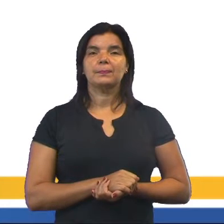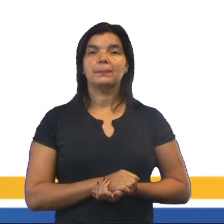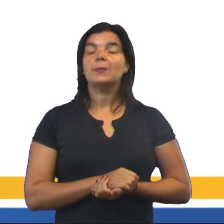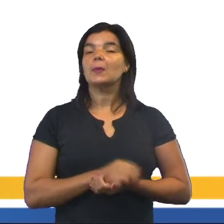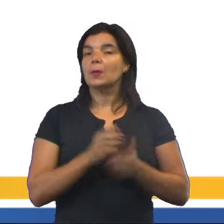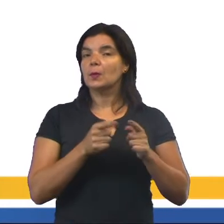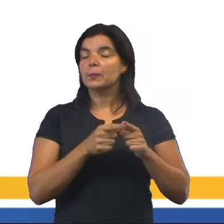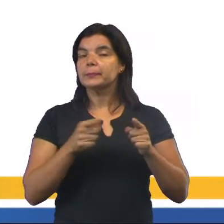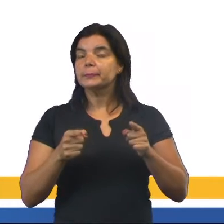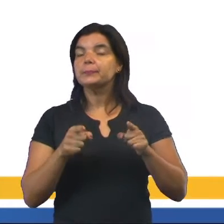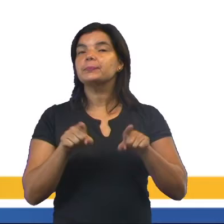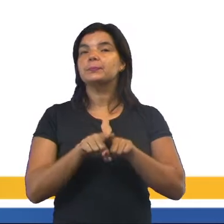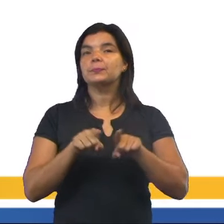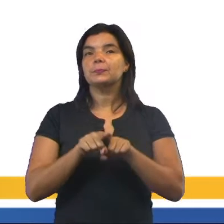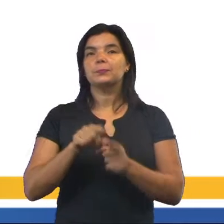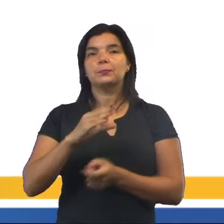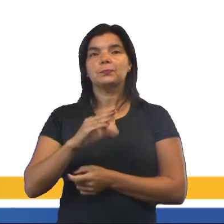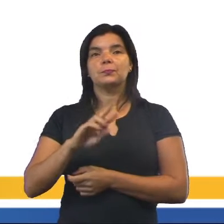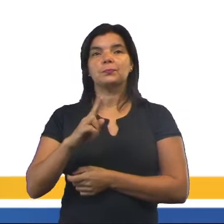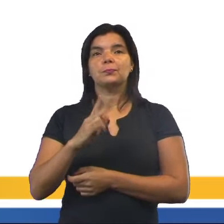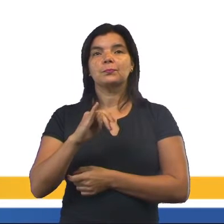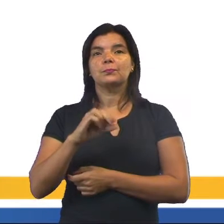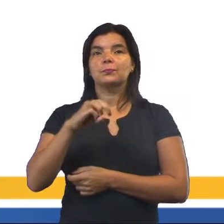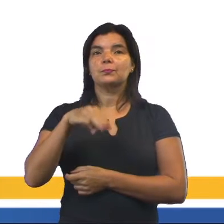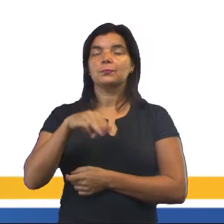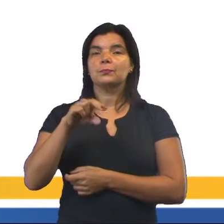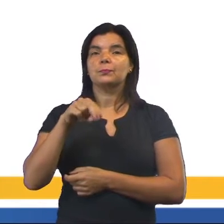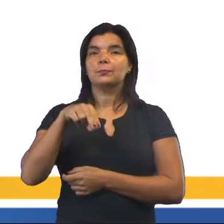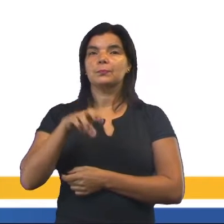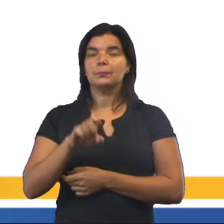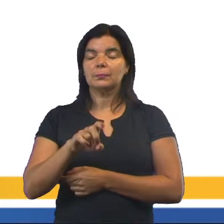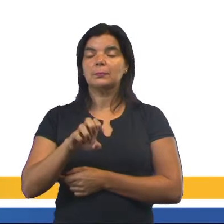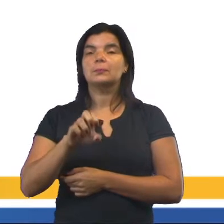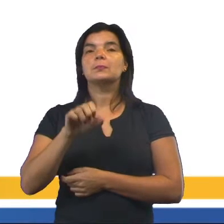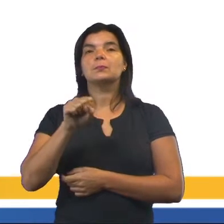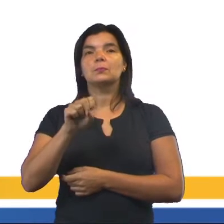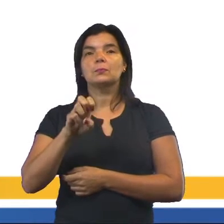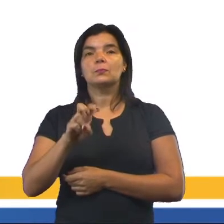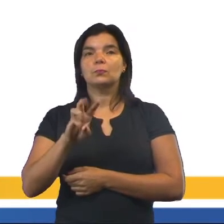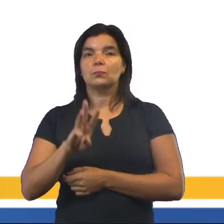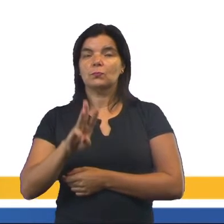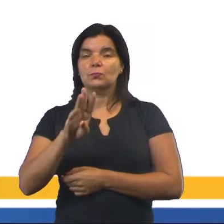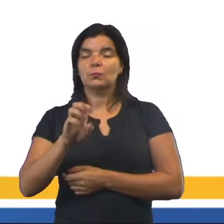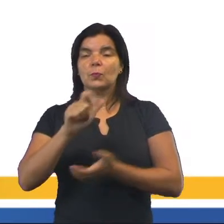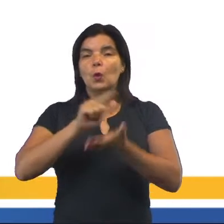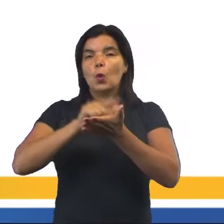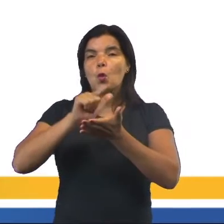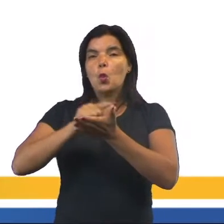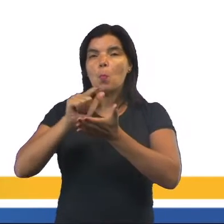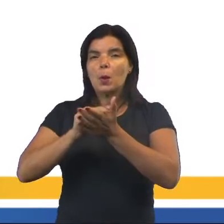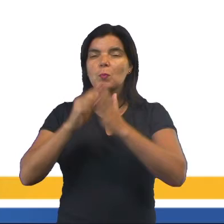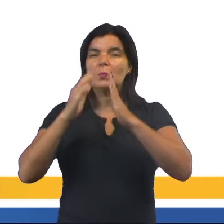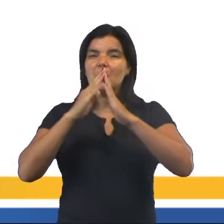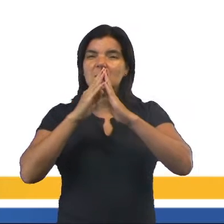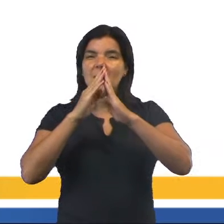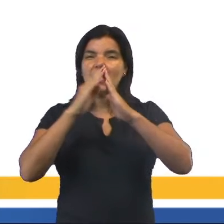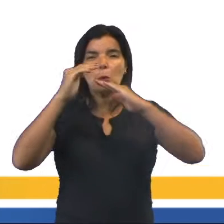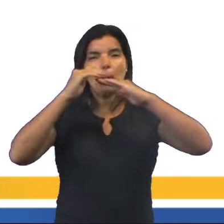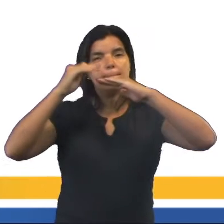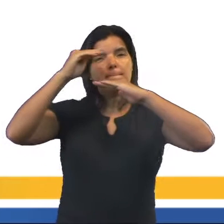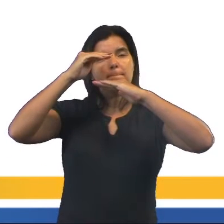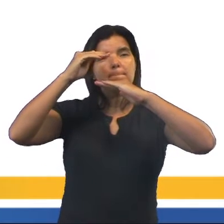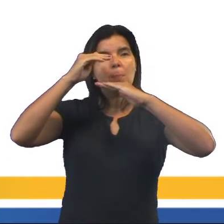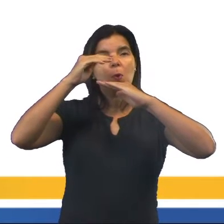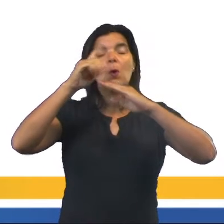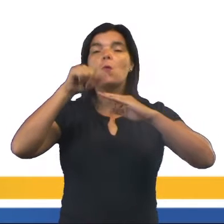Na sequência, nós temos o chimney sweep, o limpador de chaminés, certo? Foi